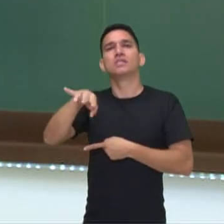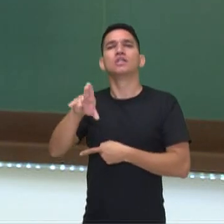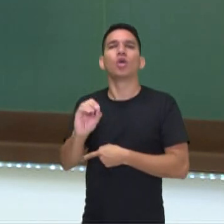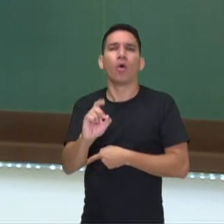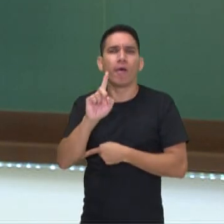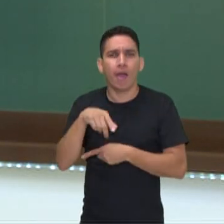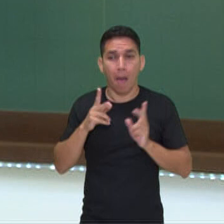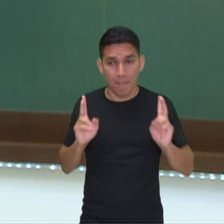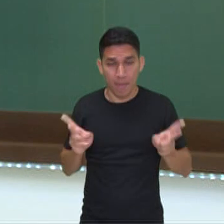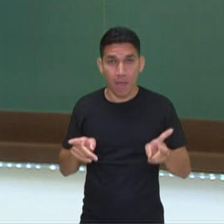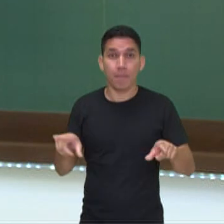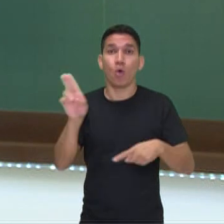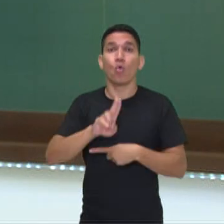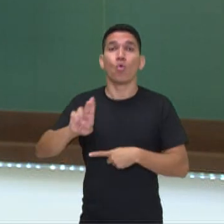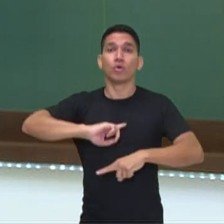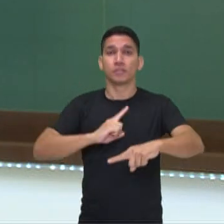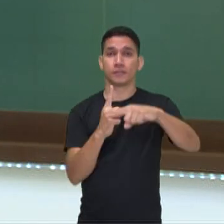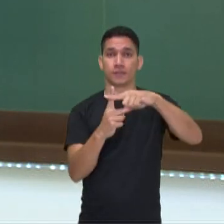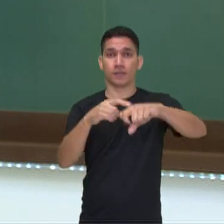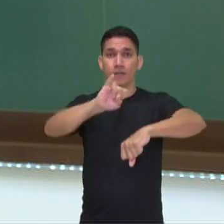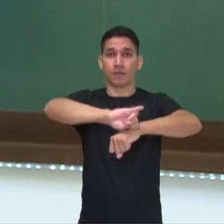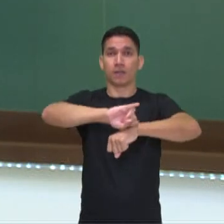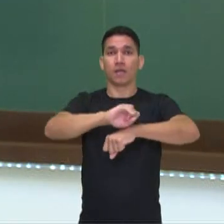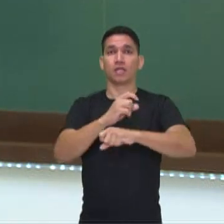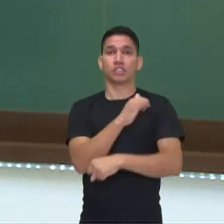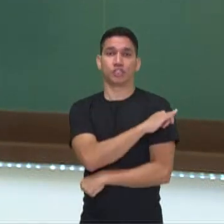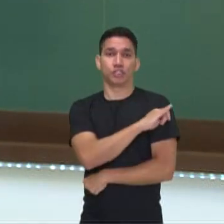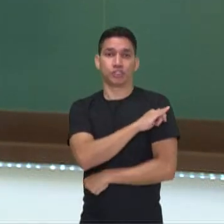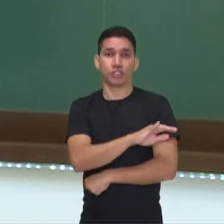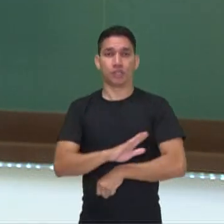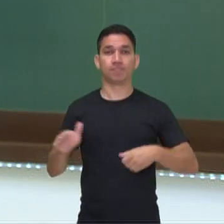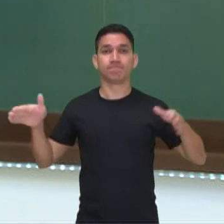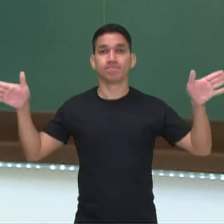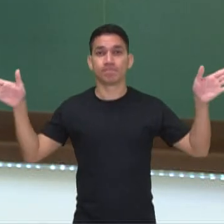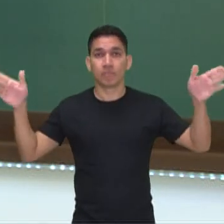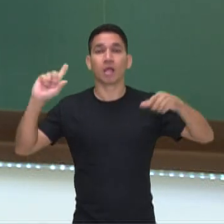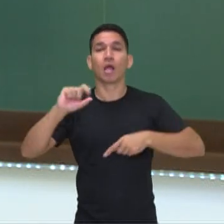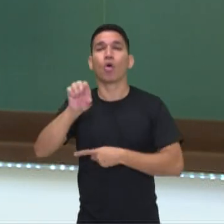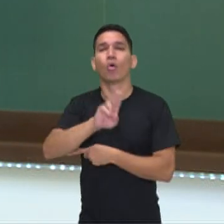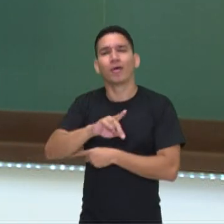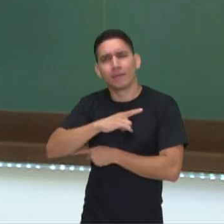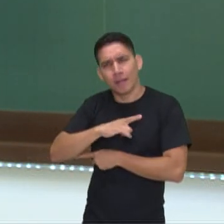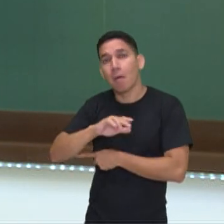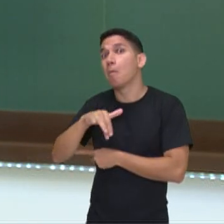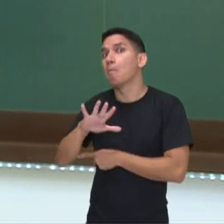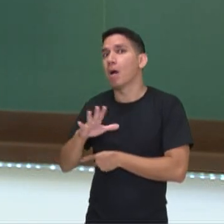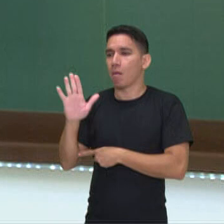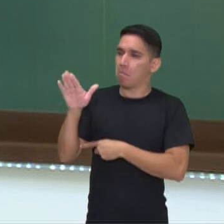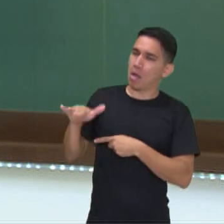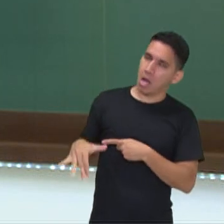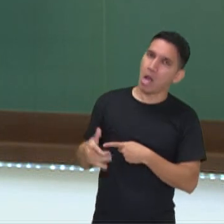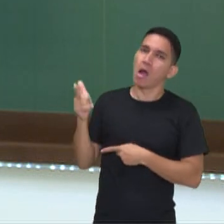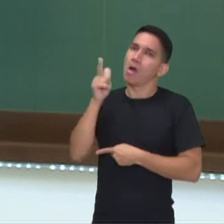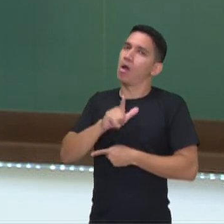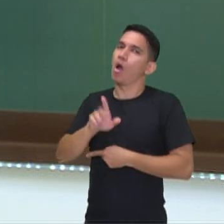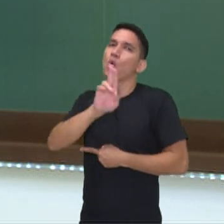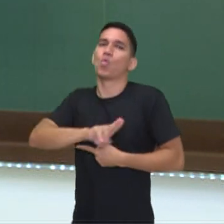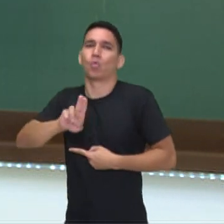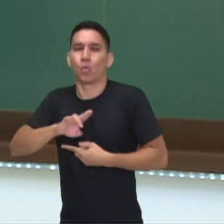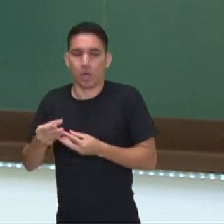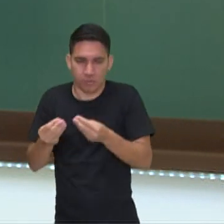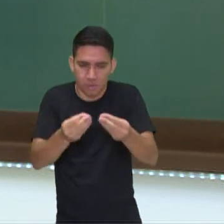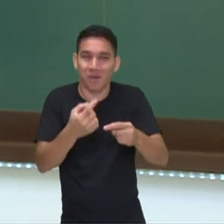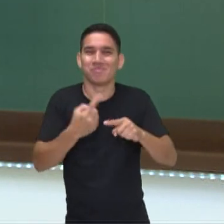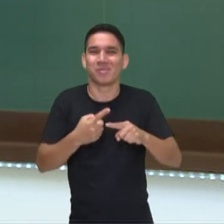pedra utilizada no Cristo Redentor, né? E era o que a gente tinha mais em conta para a gente trazer, já que